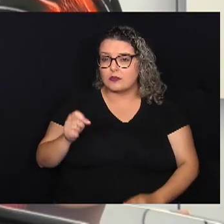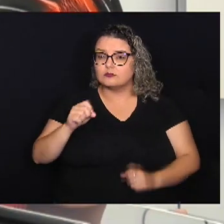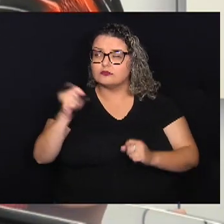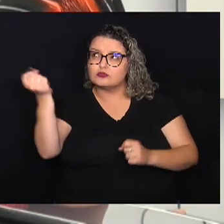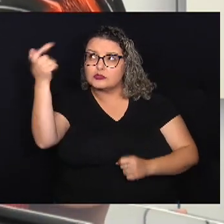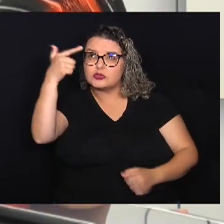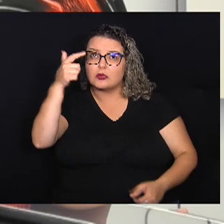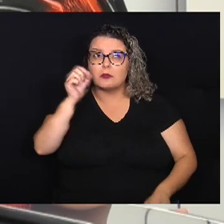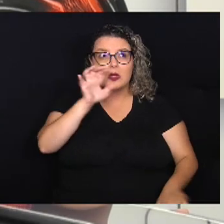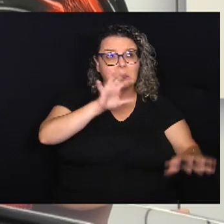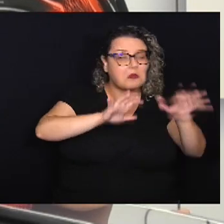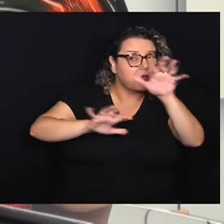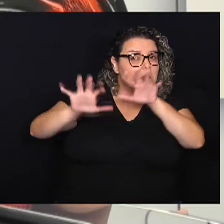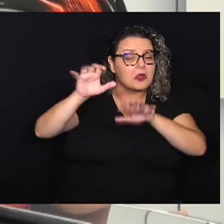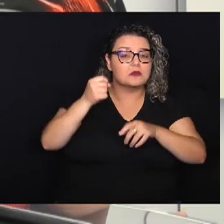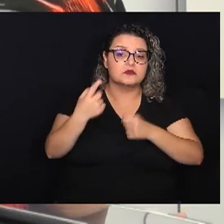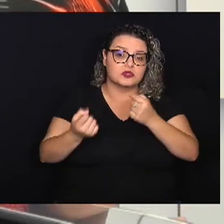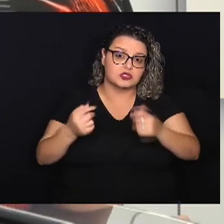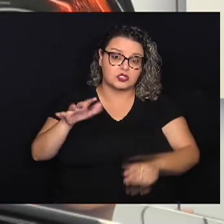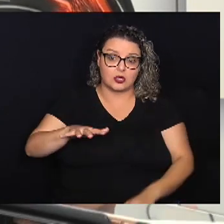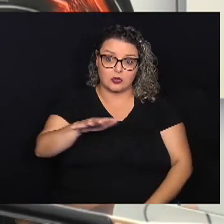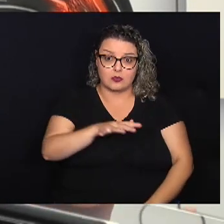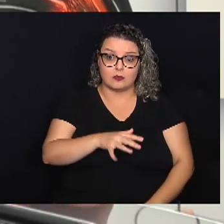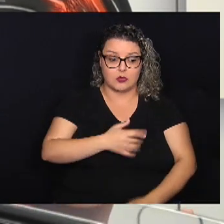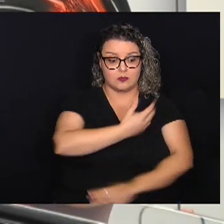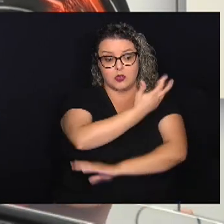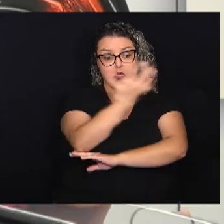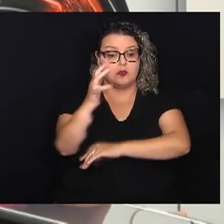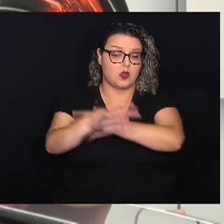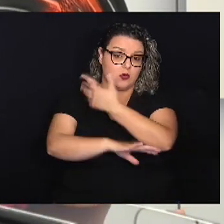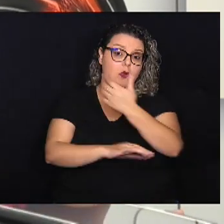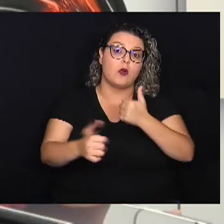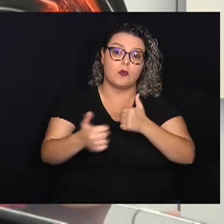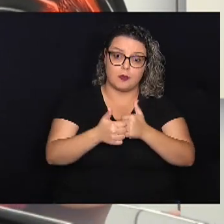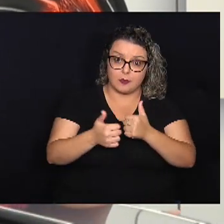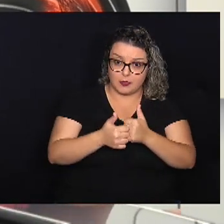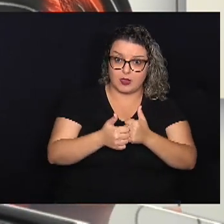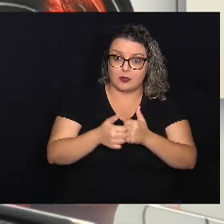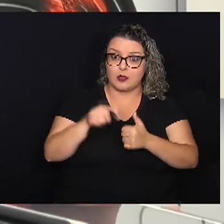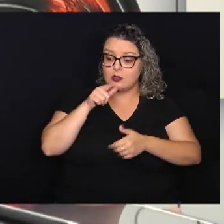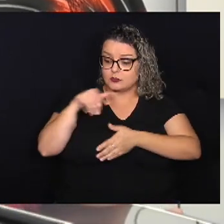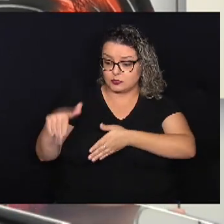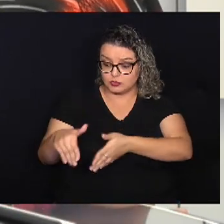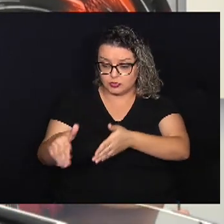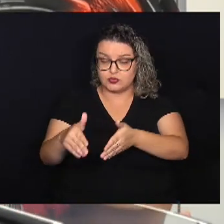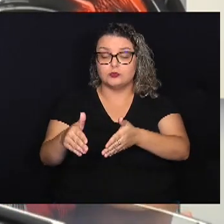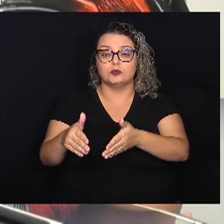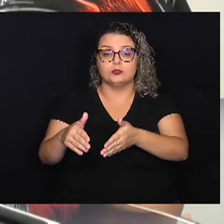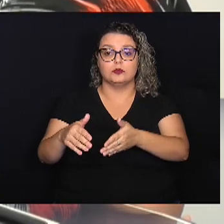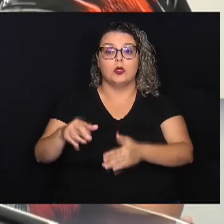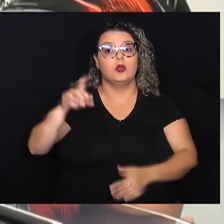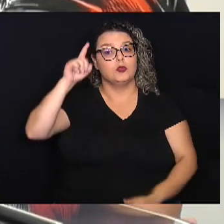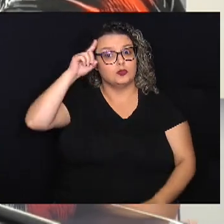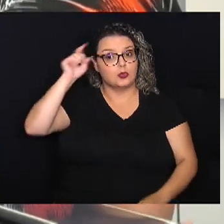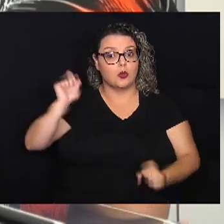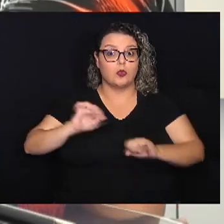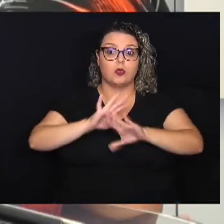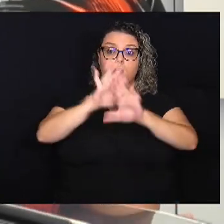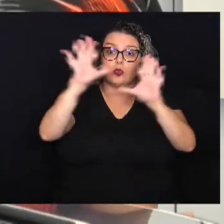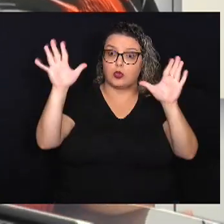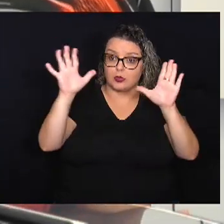algumas regiões de maior cobertura vegetal ou próximas a corpos d'água. O dia amanhece com